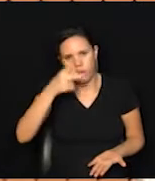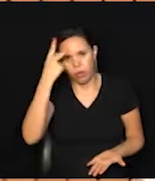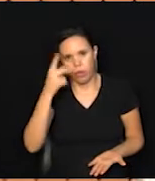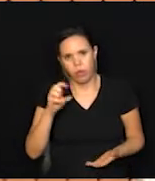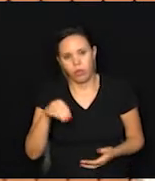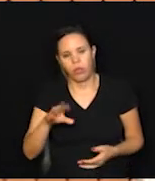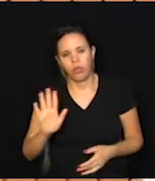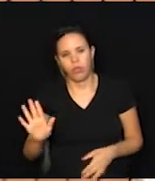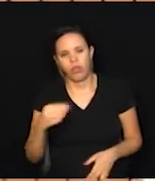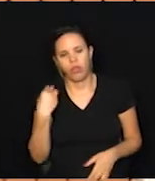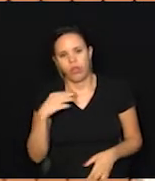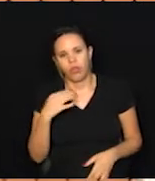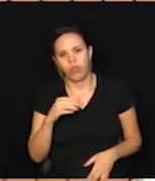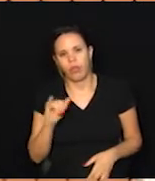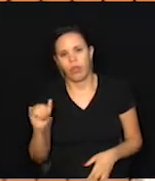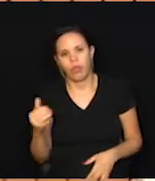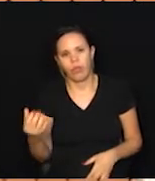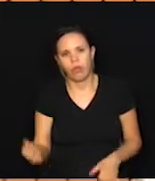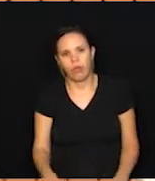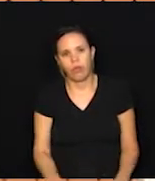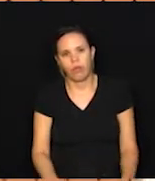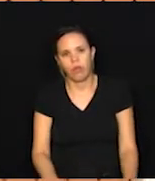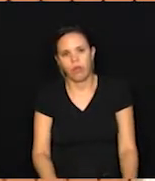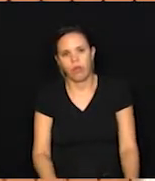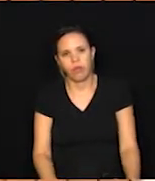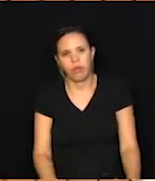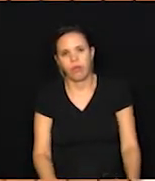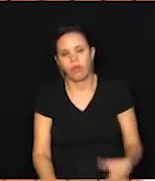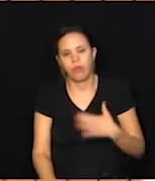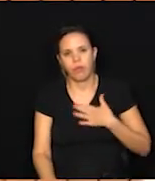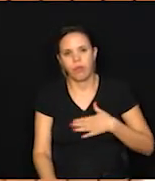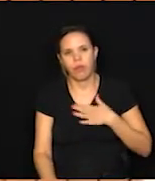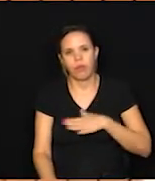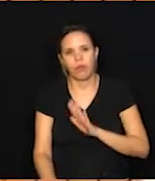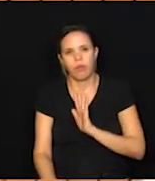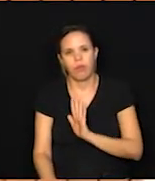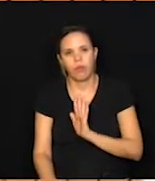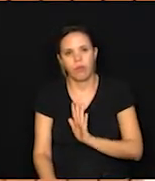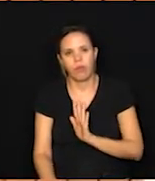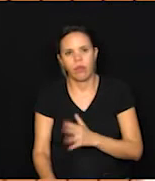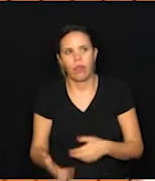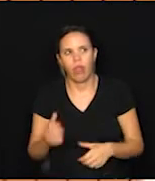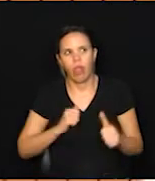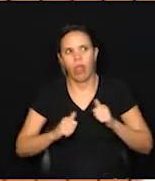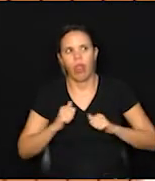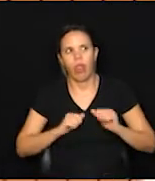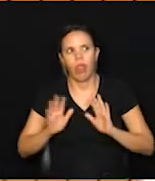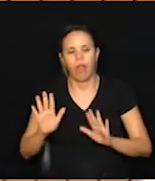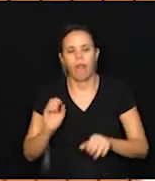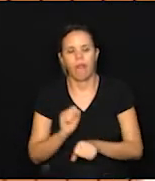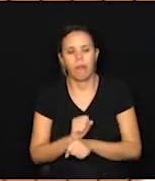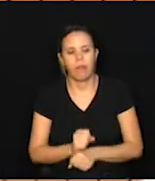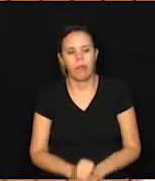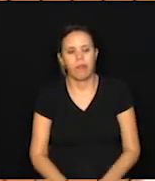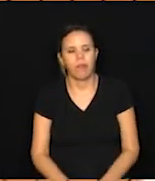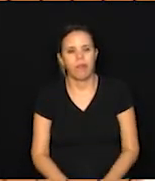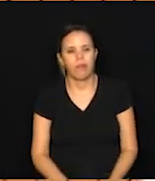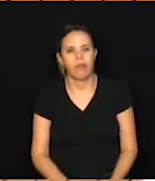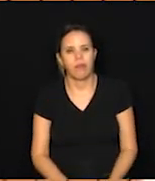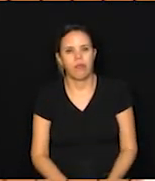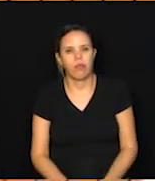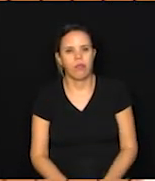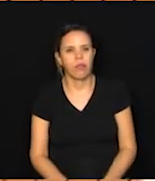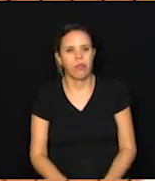minutinho, Mariana, eu já vou te contemplar. Fique tranquila, não seja tão ansiosa. Nós temos